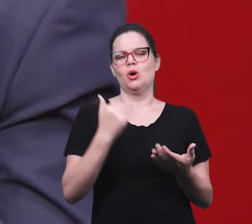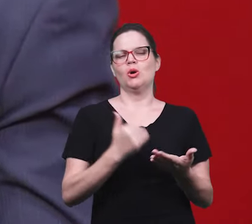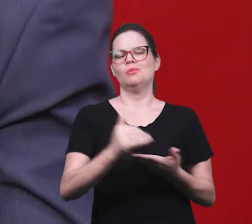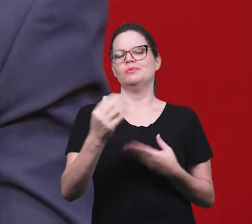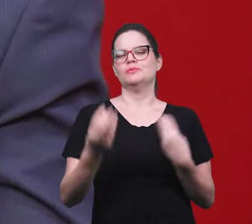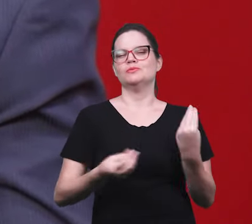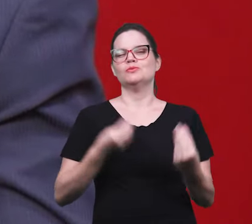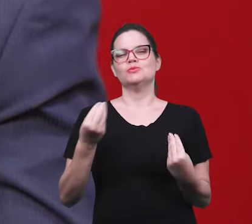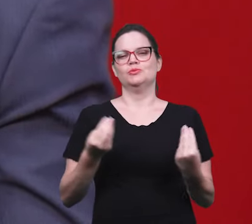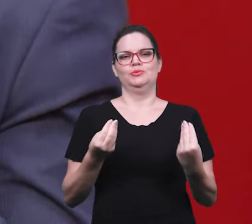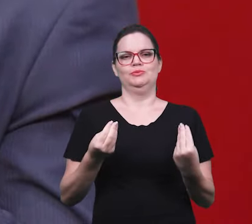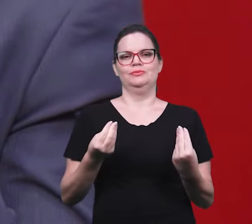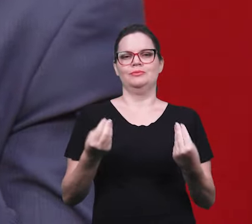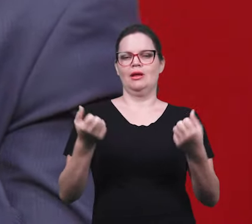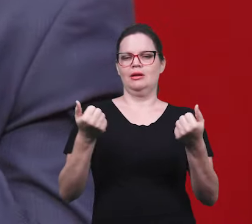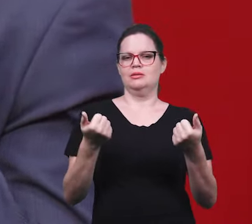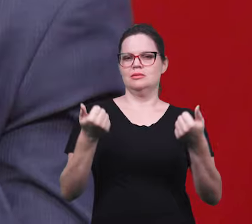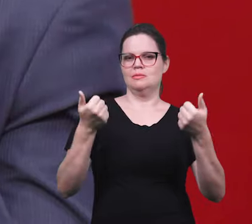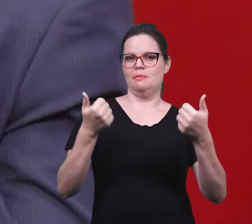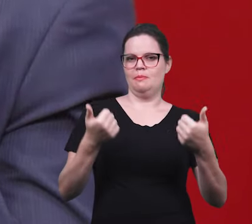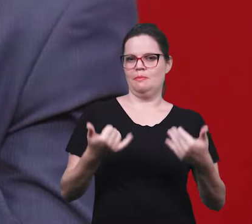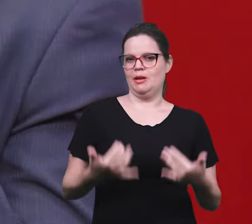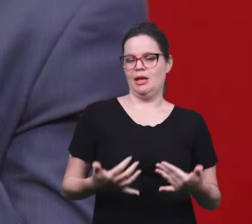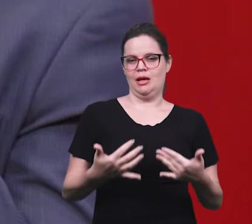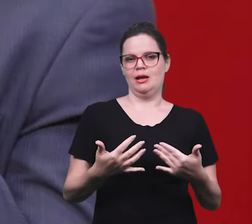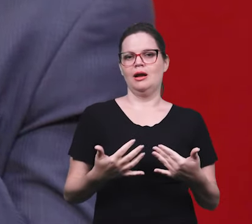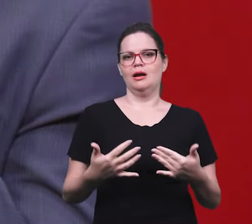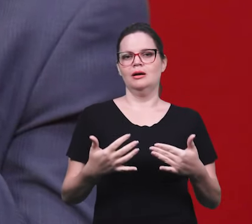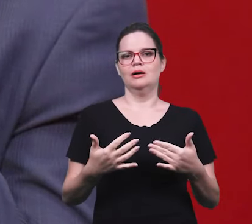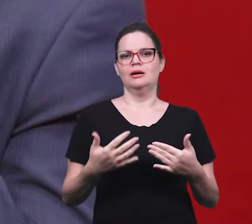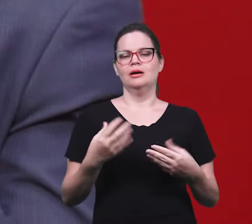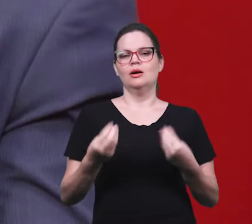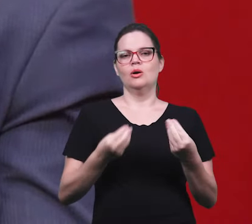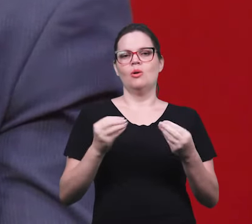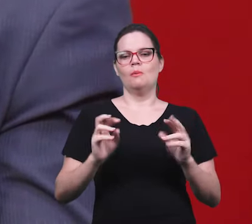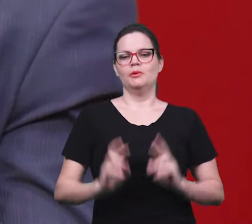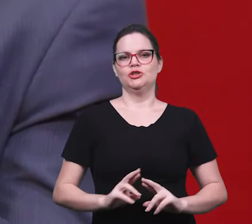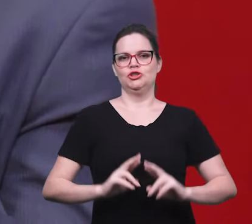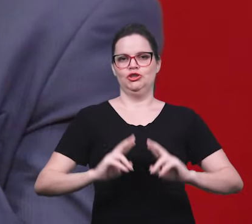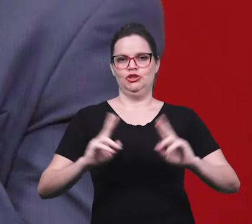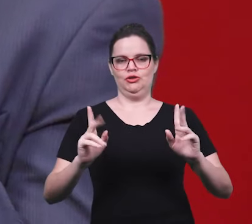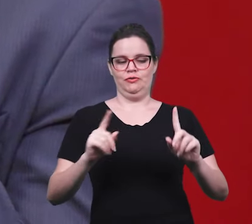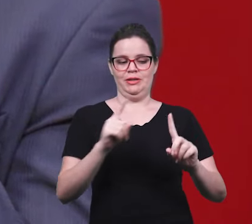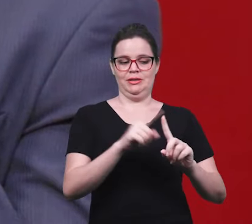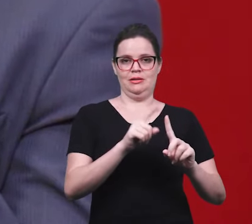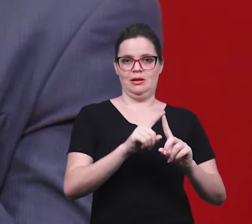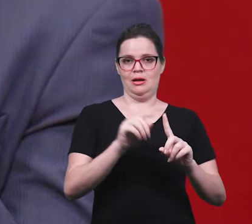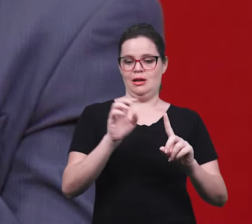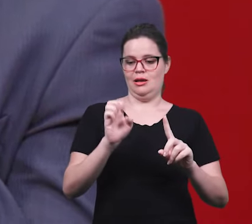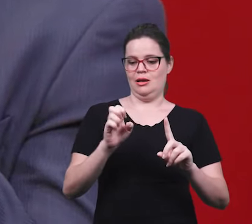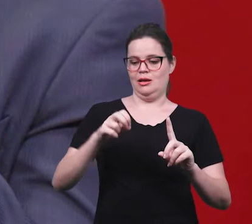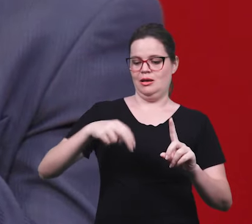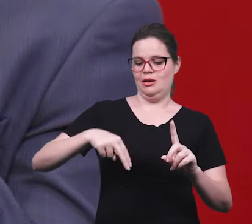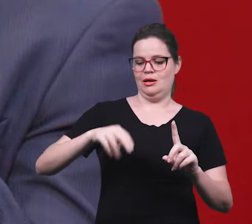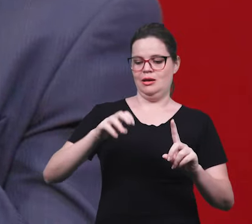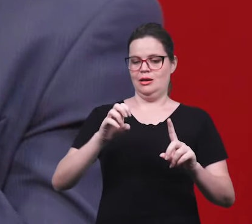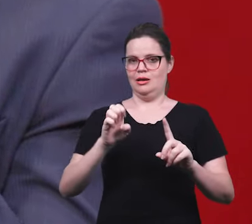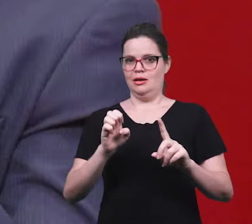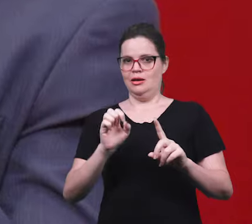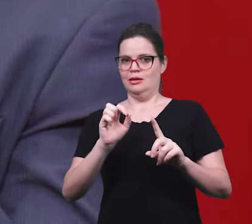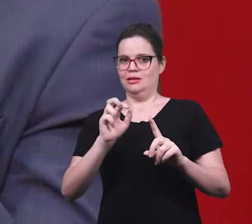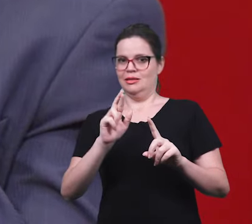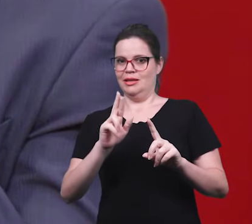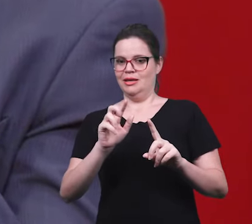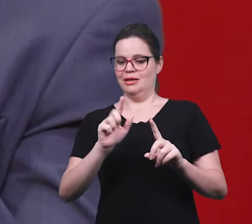nós explicarmos para aqueles que estão nos assistindo essa diferença. Nós até na introdução